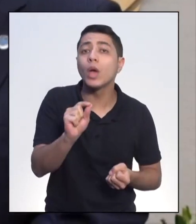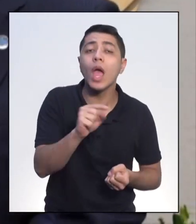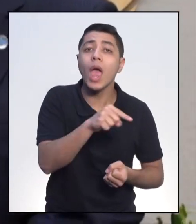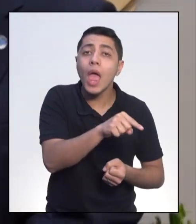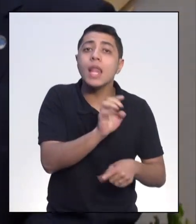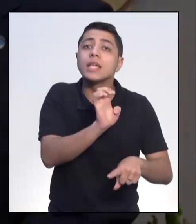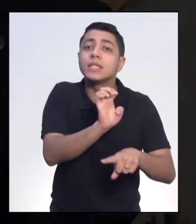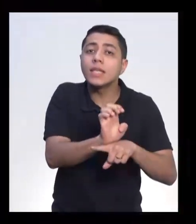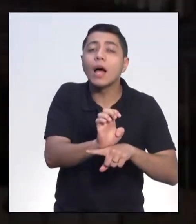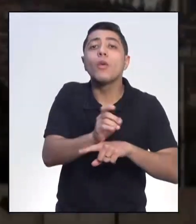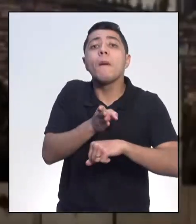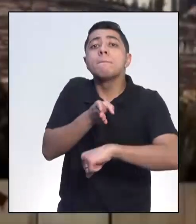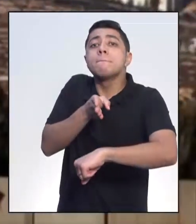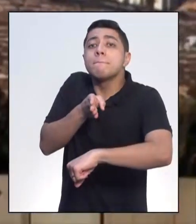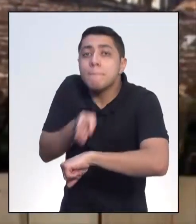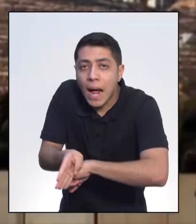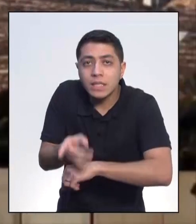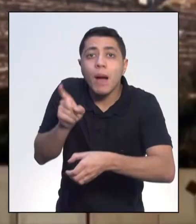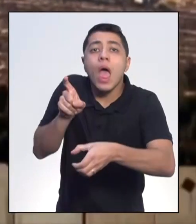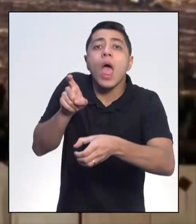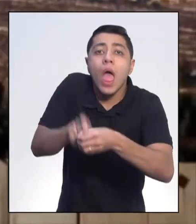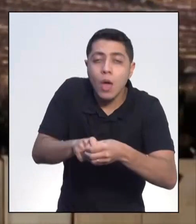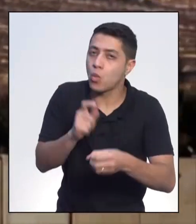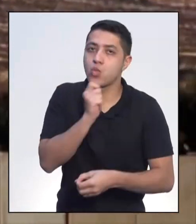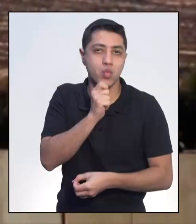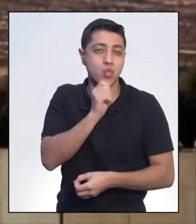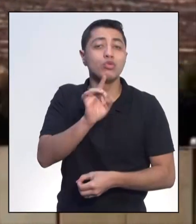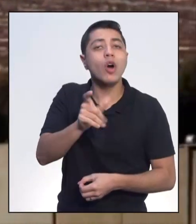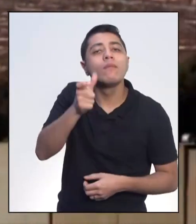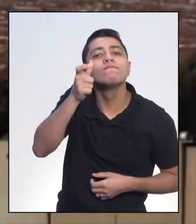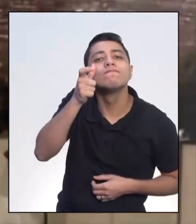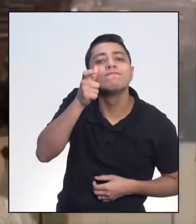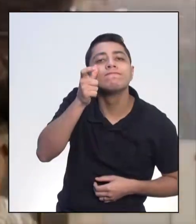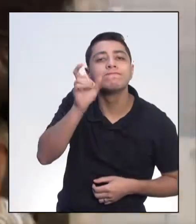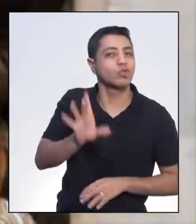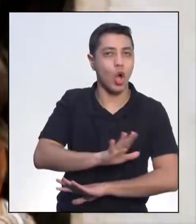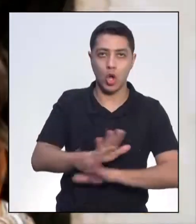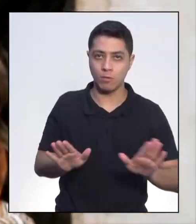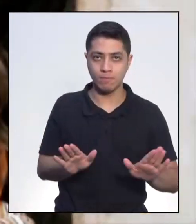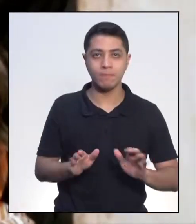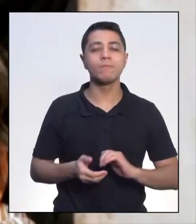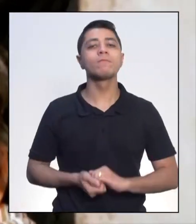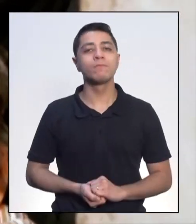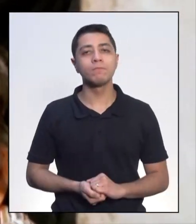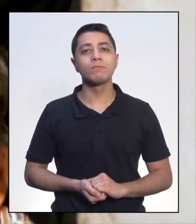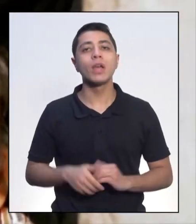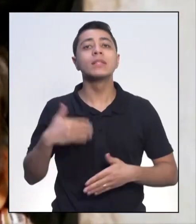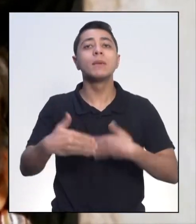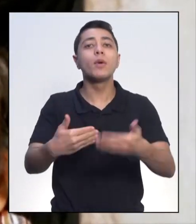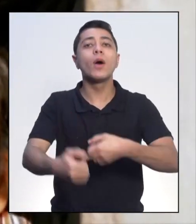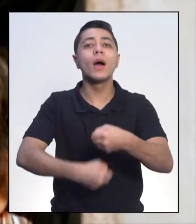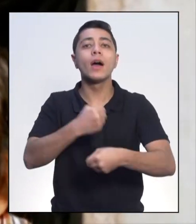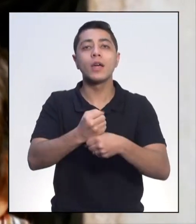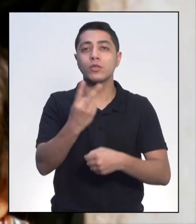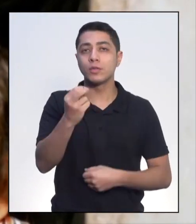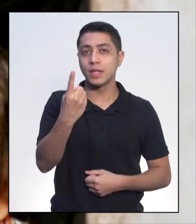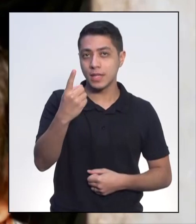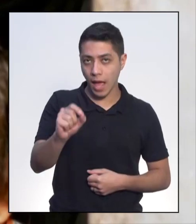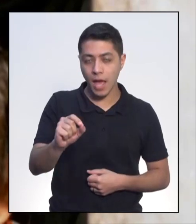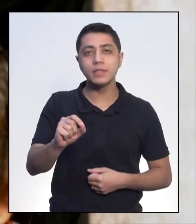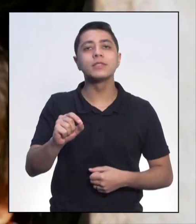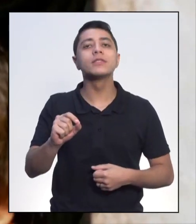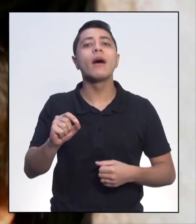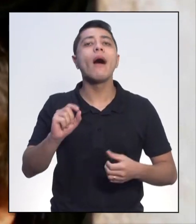não-membro. As negociações diretas entre israelenses e palestinos paralisaram em setembro de 2010, depois que Israel